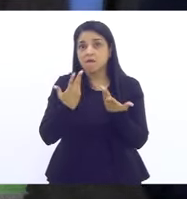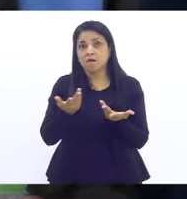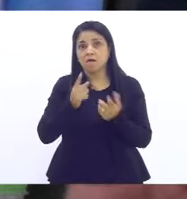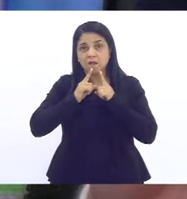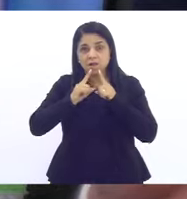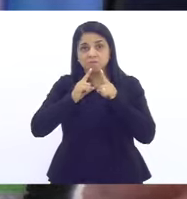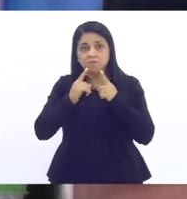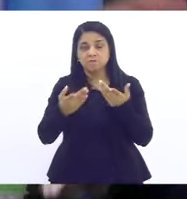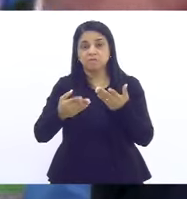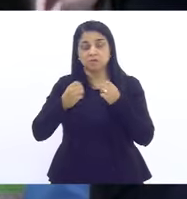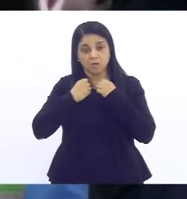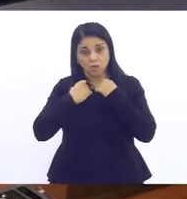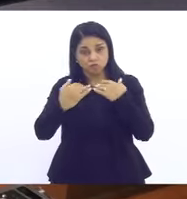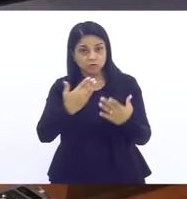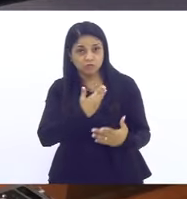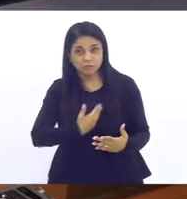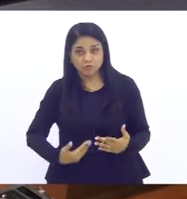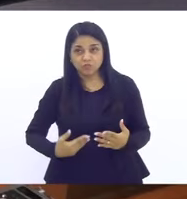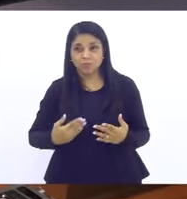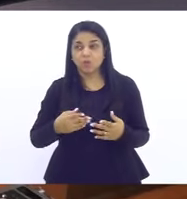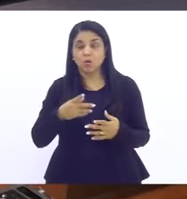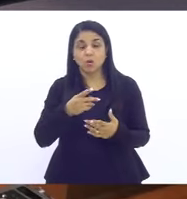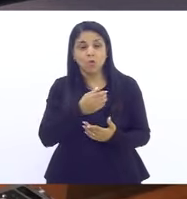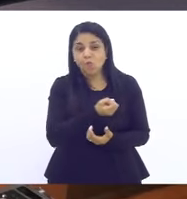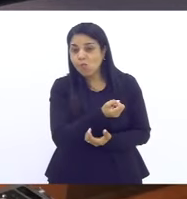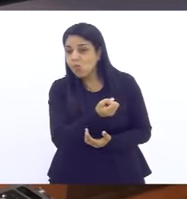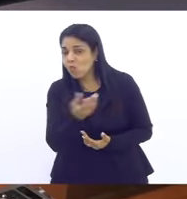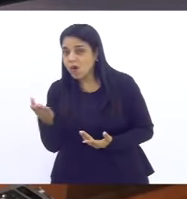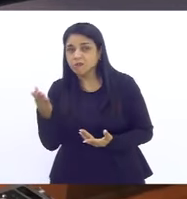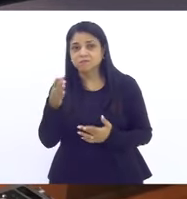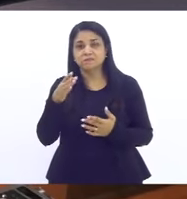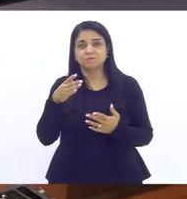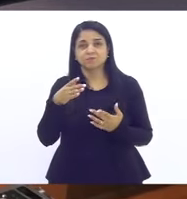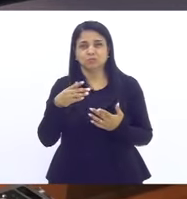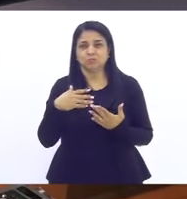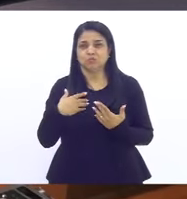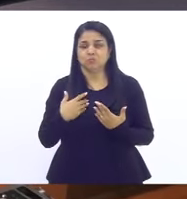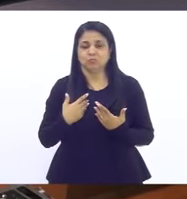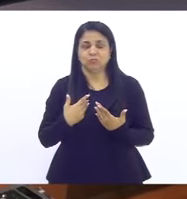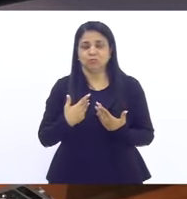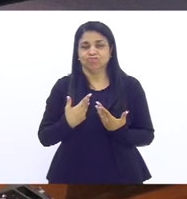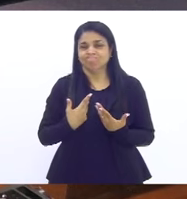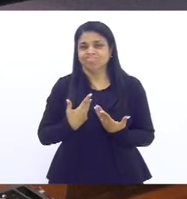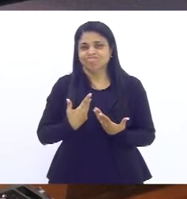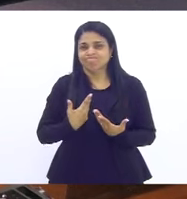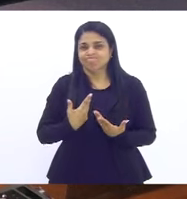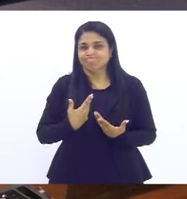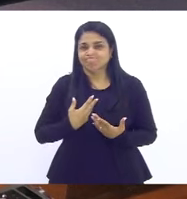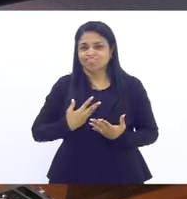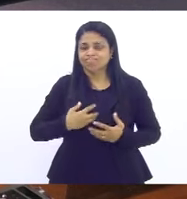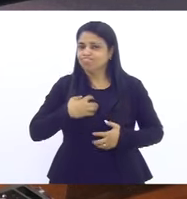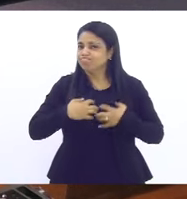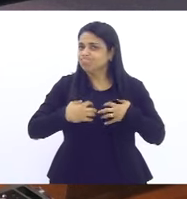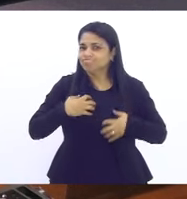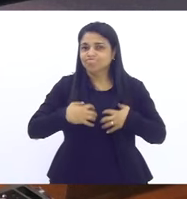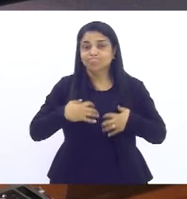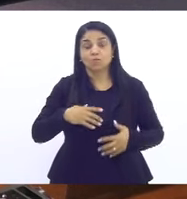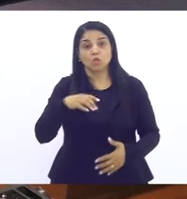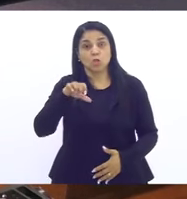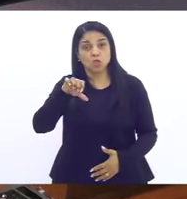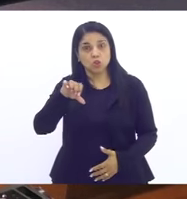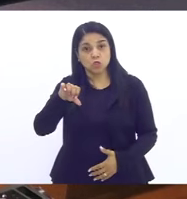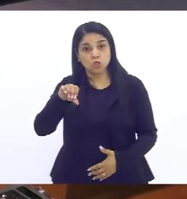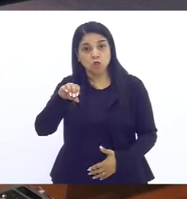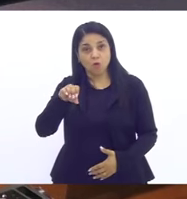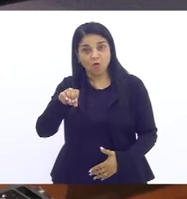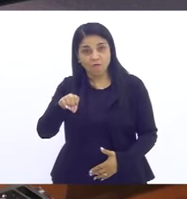Nós fizemos aquela audiência pública, você viu a quantidade de pessoas insatisfeitas? Vereadores do estado todo. Tinha 90 vereadores numa audiência pública.